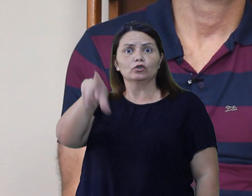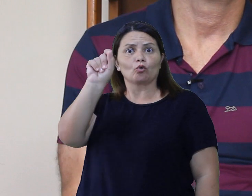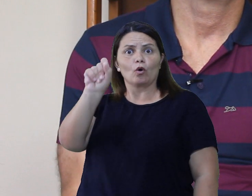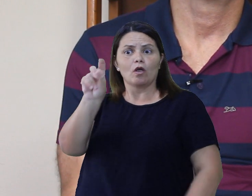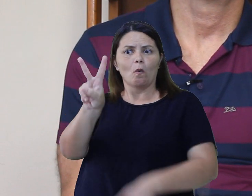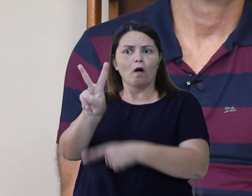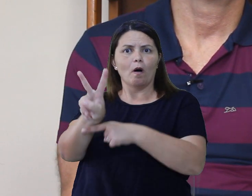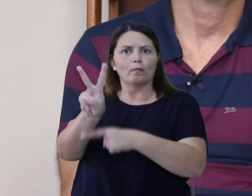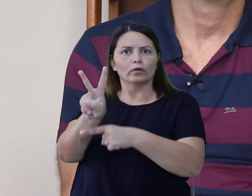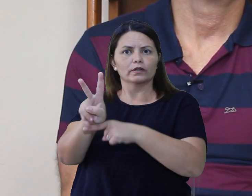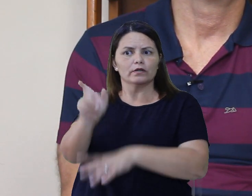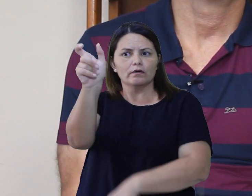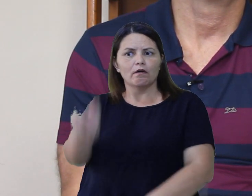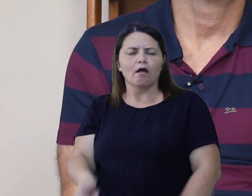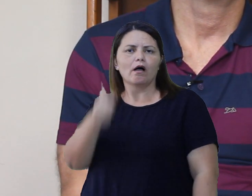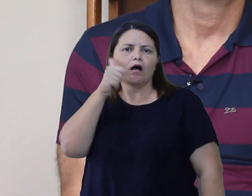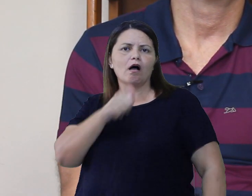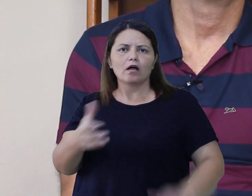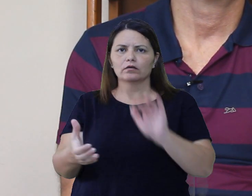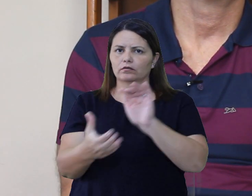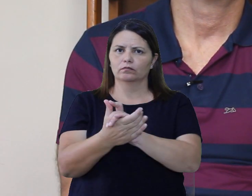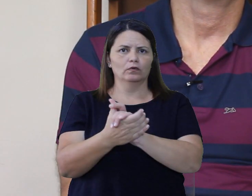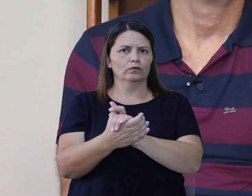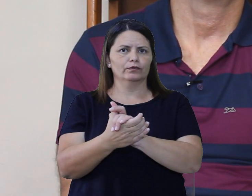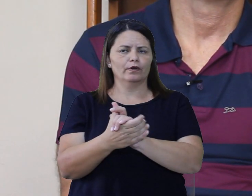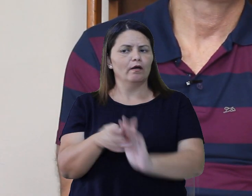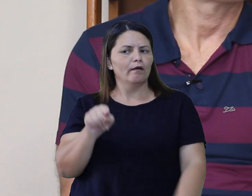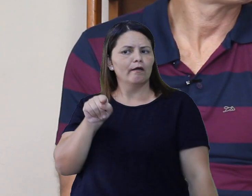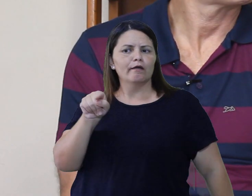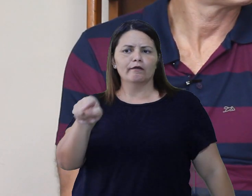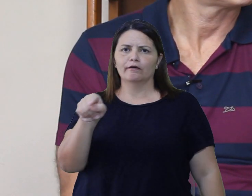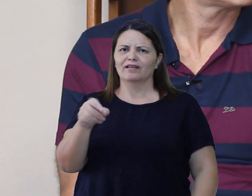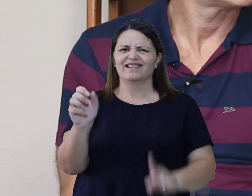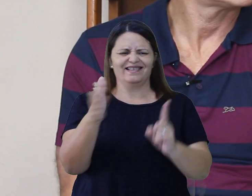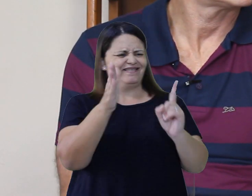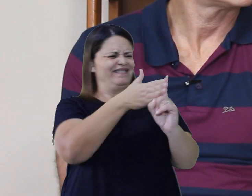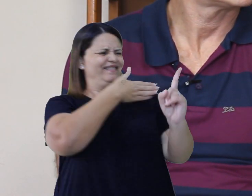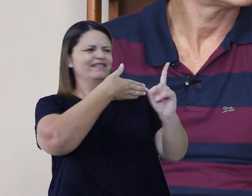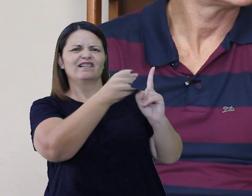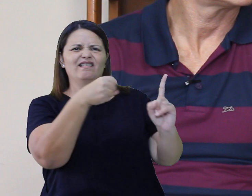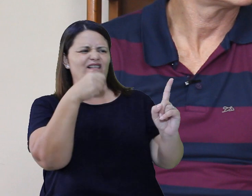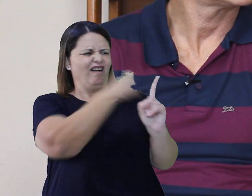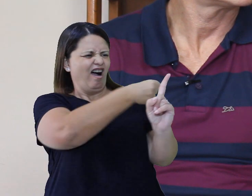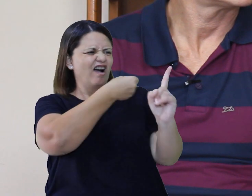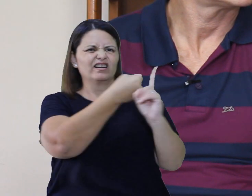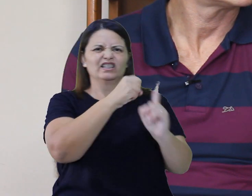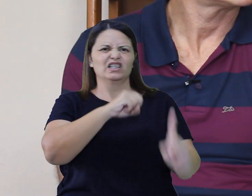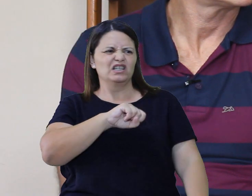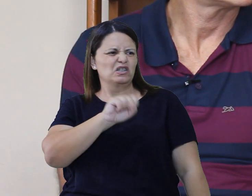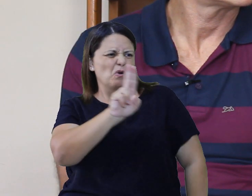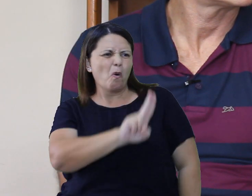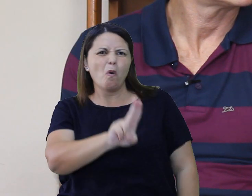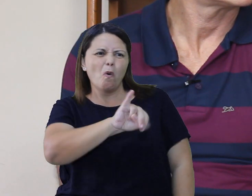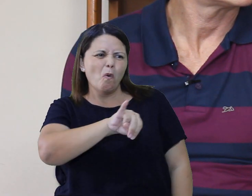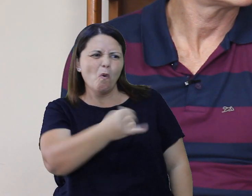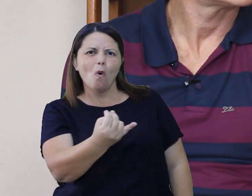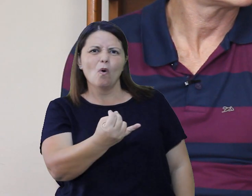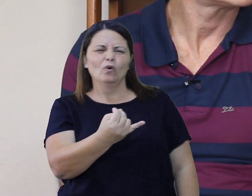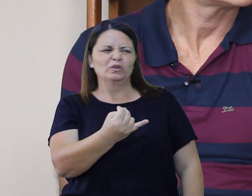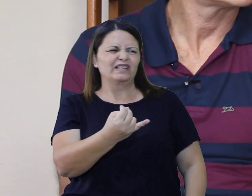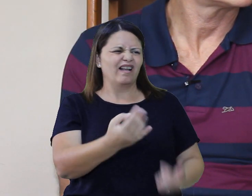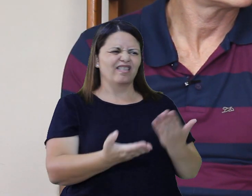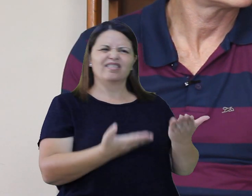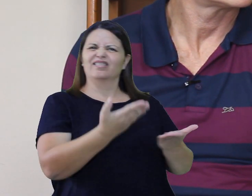chamou para proteger a esposa, é justamente aquele que agride, que abusa, que